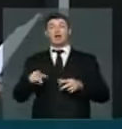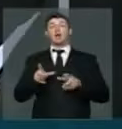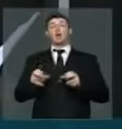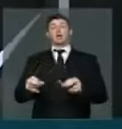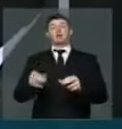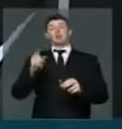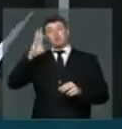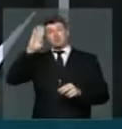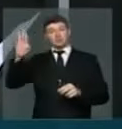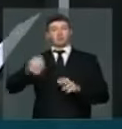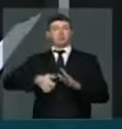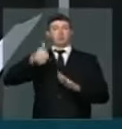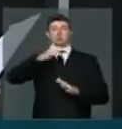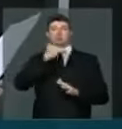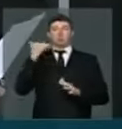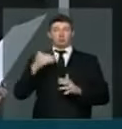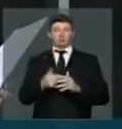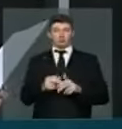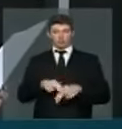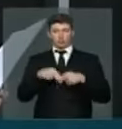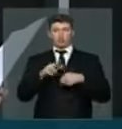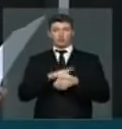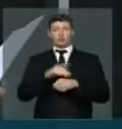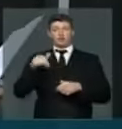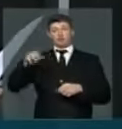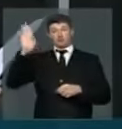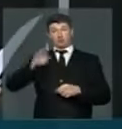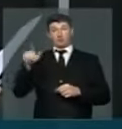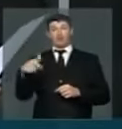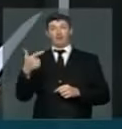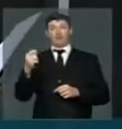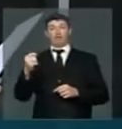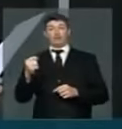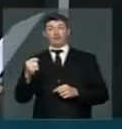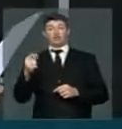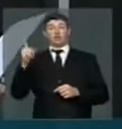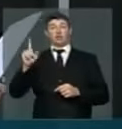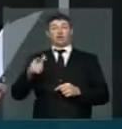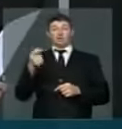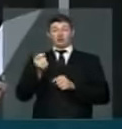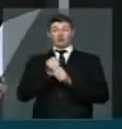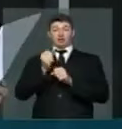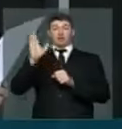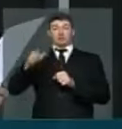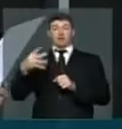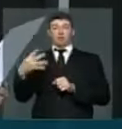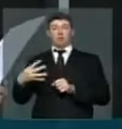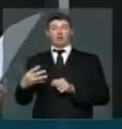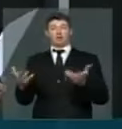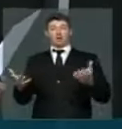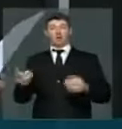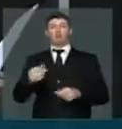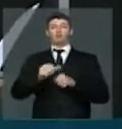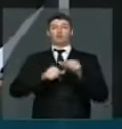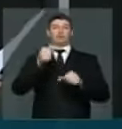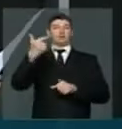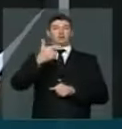de morte por doença. No Brasil, há 20 anos era a quarta. Hoje, o câncer ocupa a segunda posição,